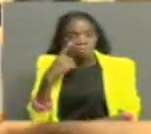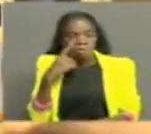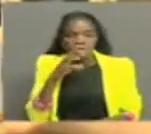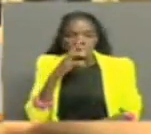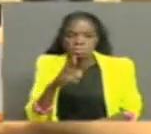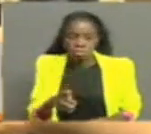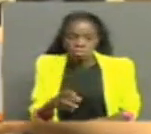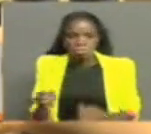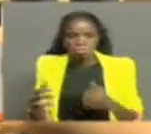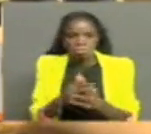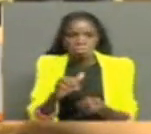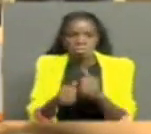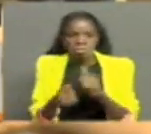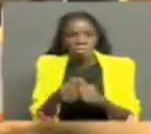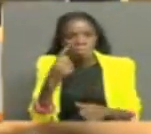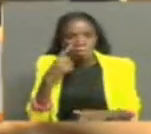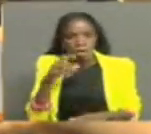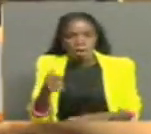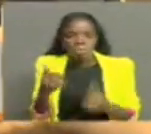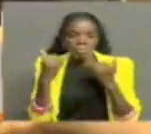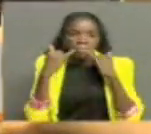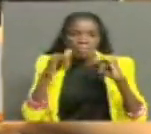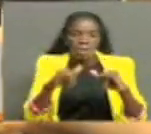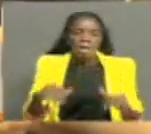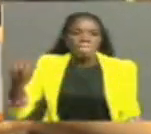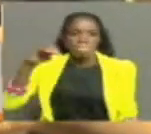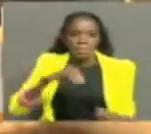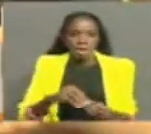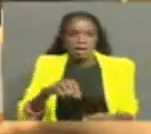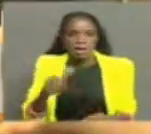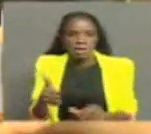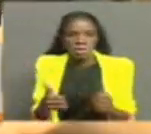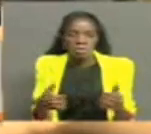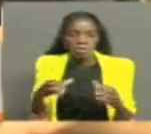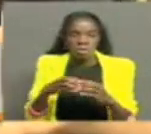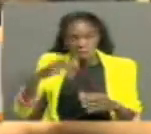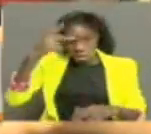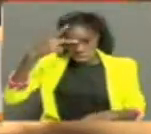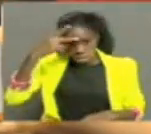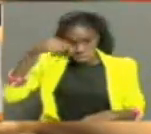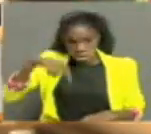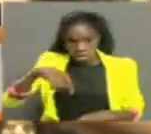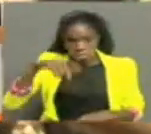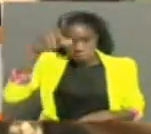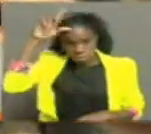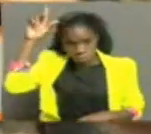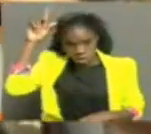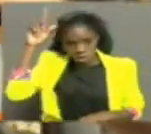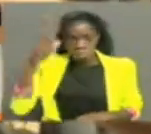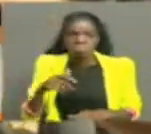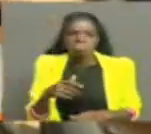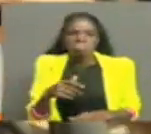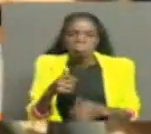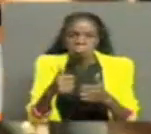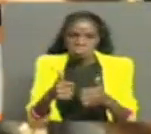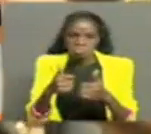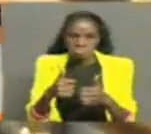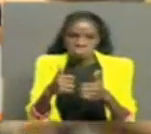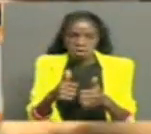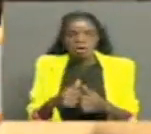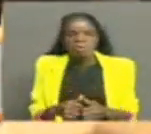a outras vamos levar à estrutura superior. No que concerne à vida política no município de Luanda, deu para ver que é totalmente positiva. O partido em Viana